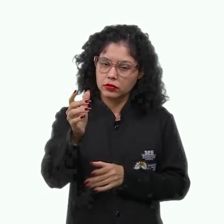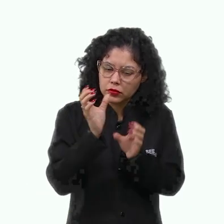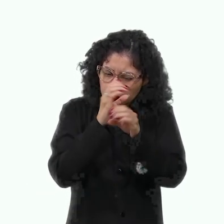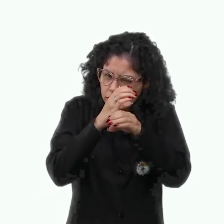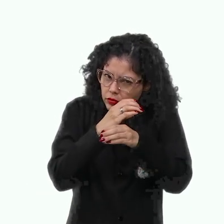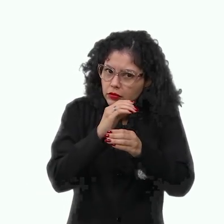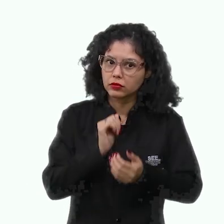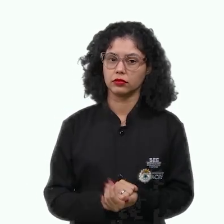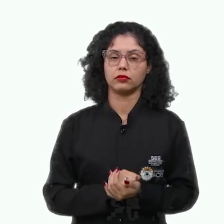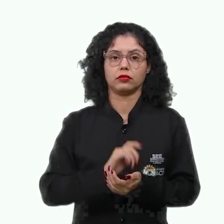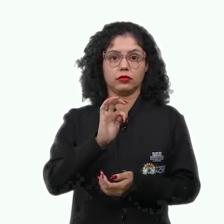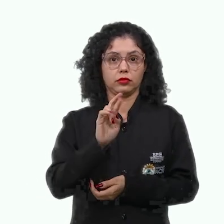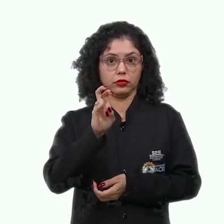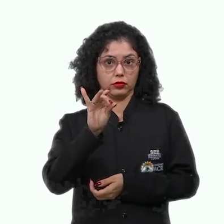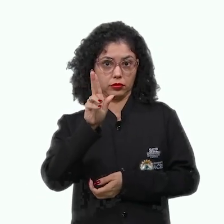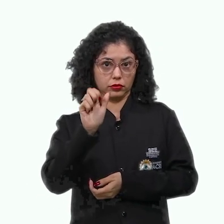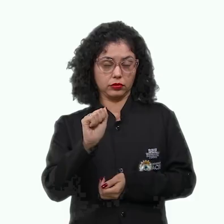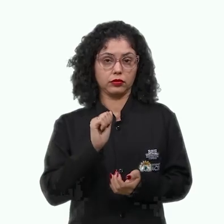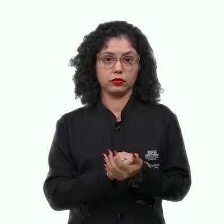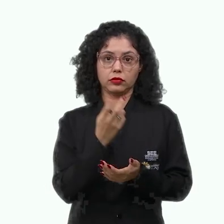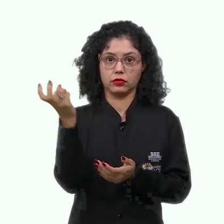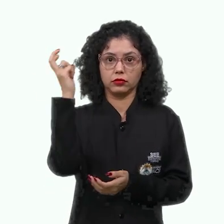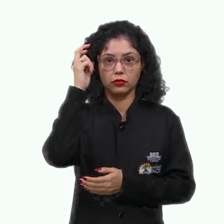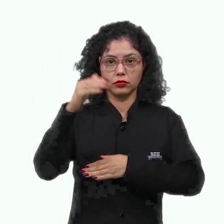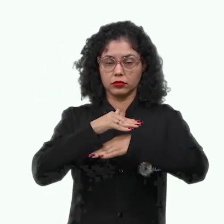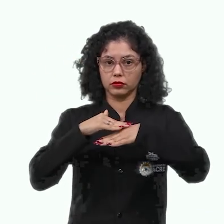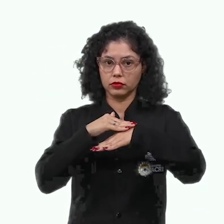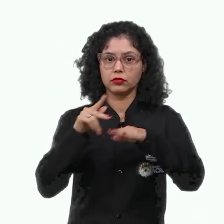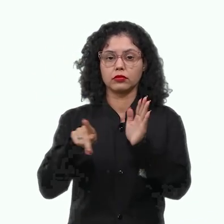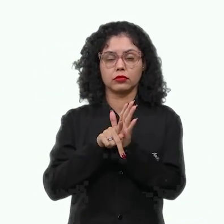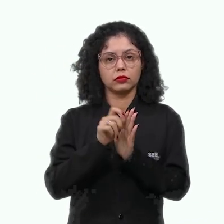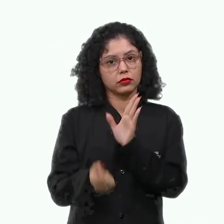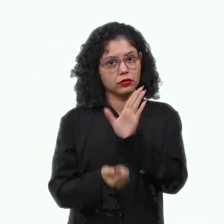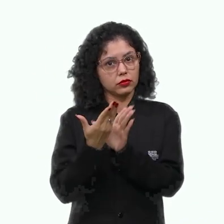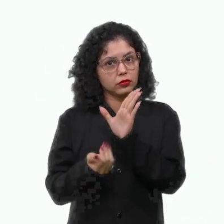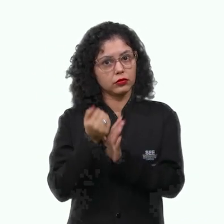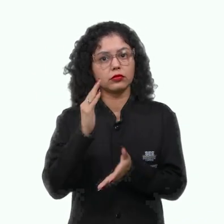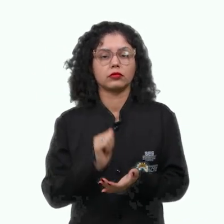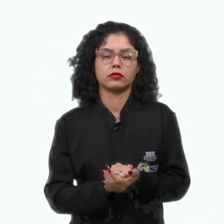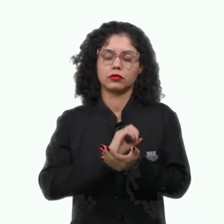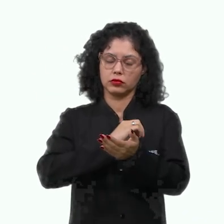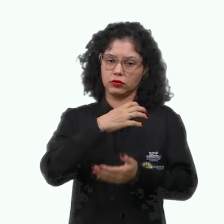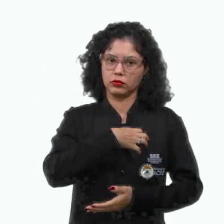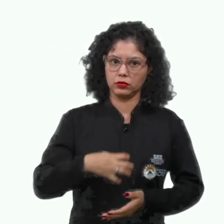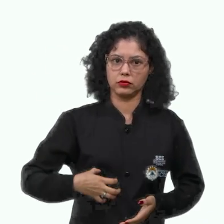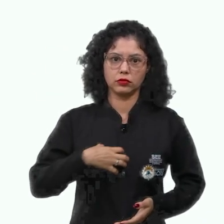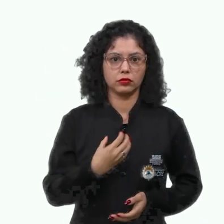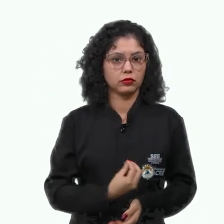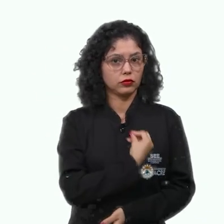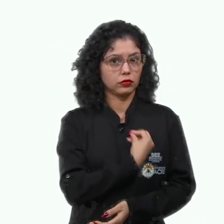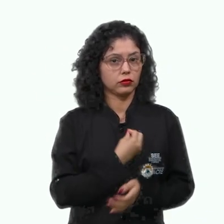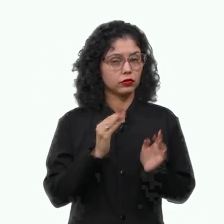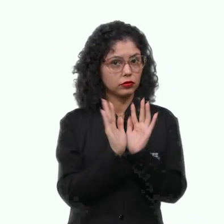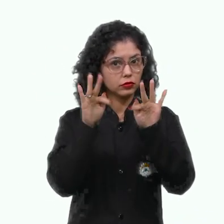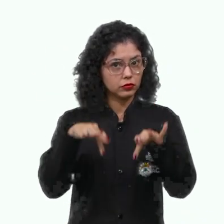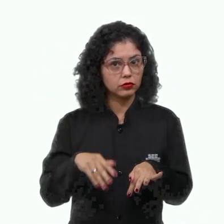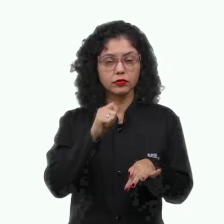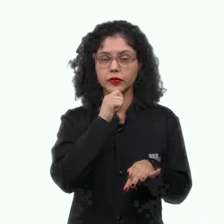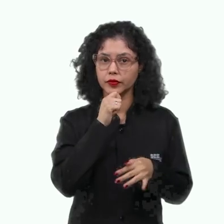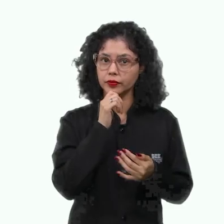microbiologia, entomologia e culturas de tecido para multiplicar organismos vivos com